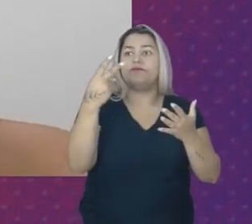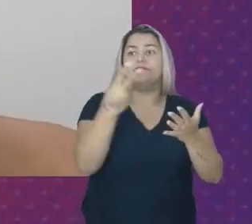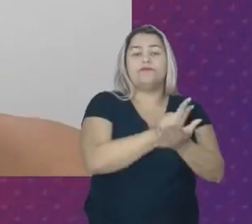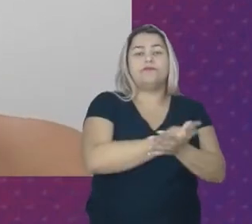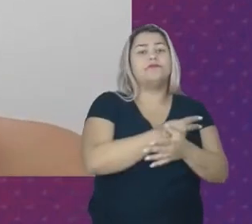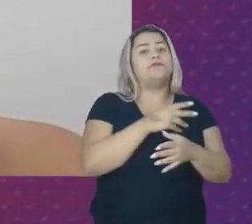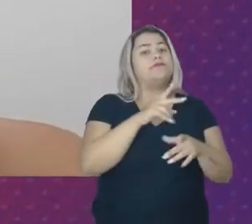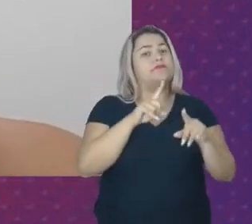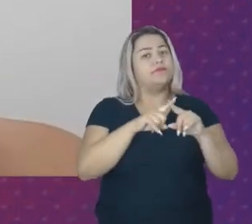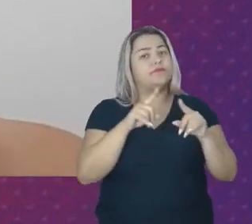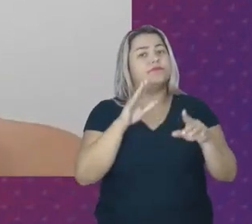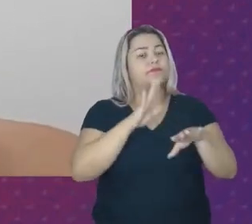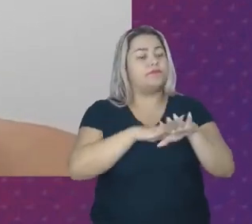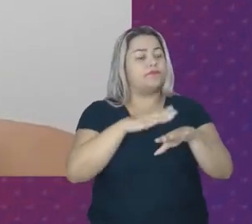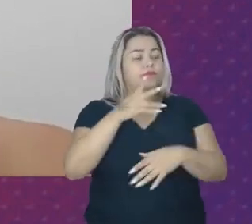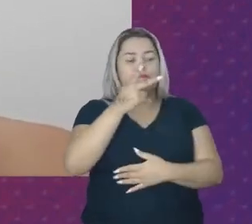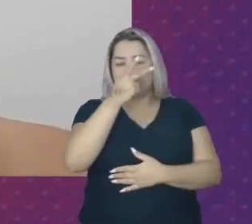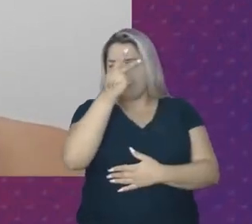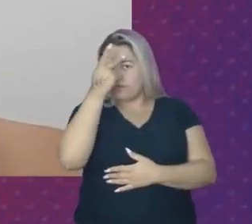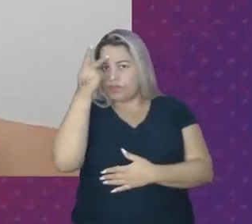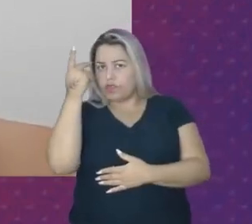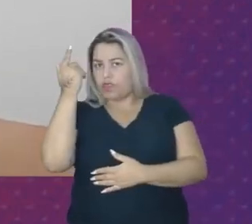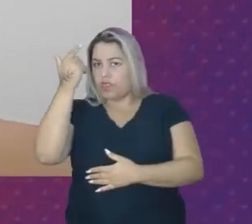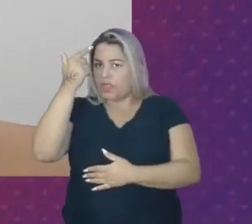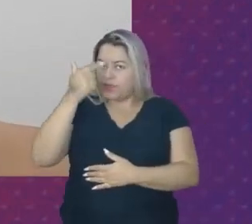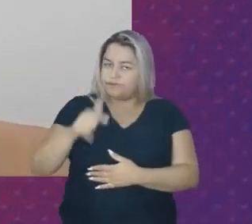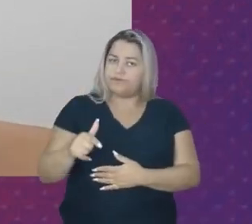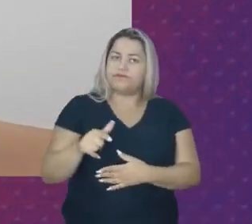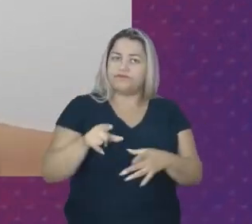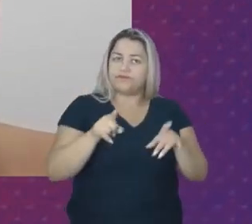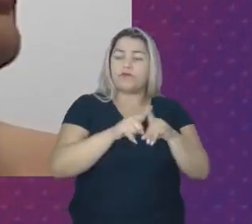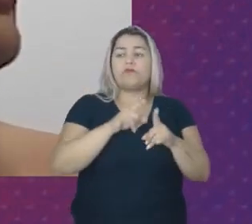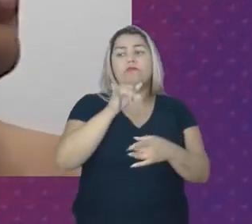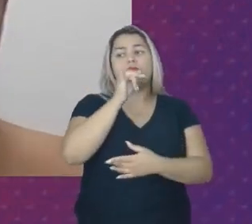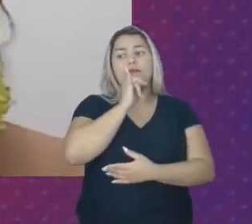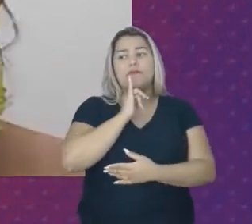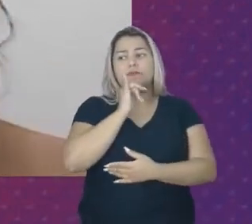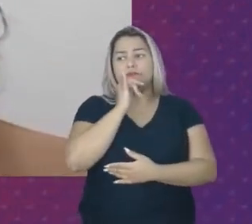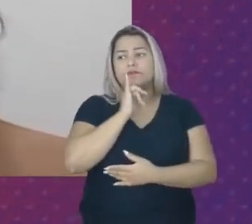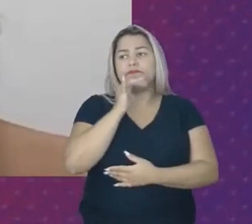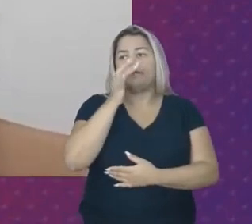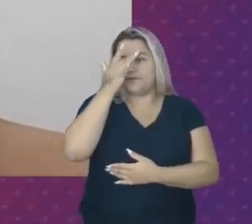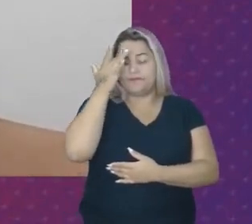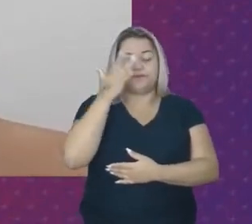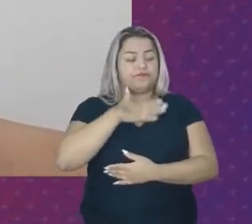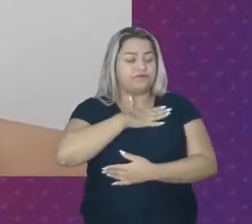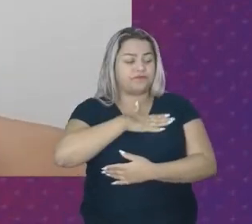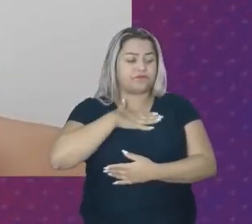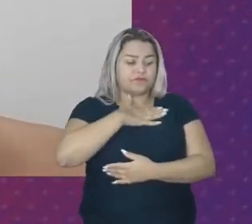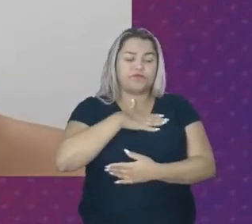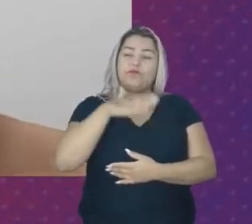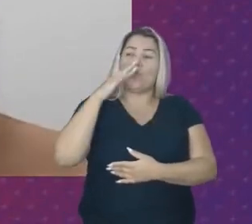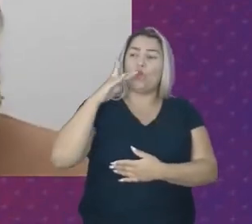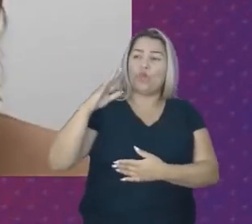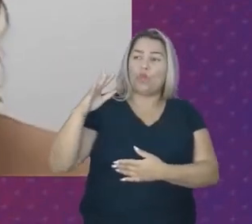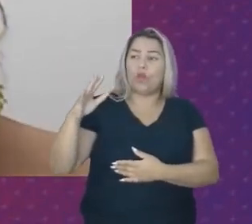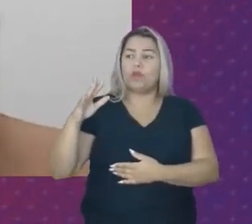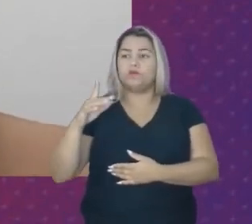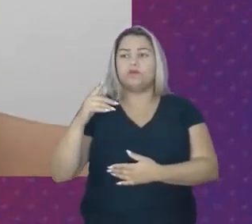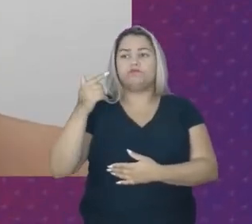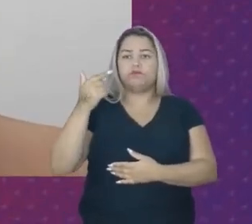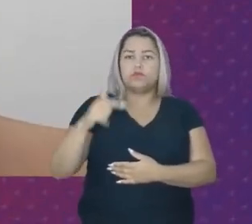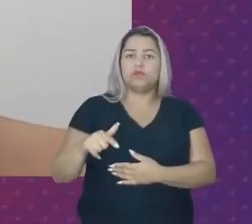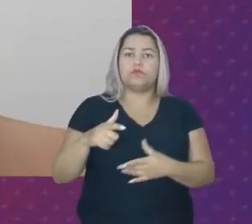pessoas que estão em outra condição, como, por exemplo, pessoas que gostam de viajar, descobrir novos lugares,